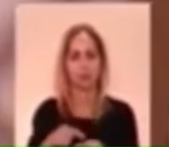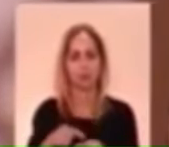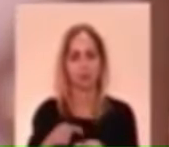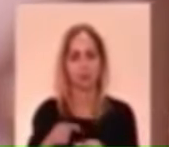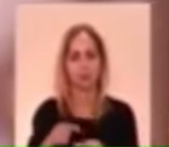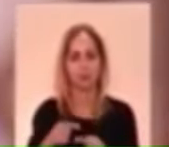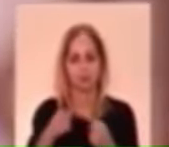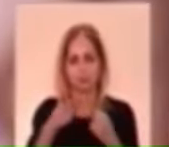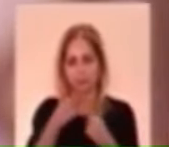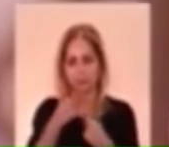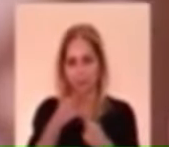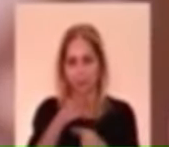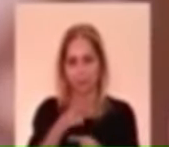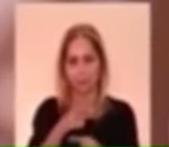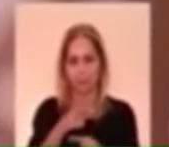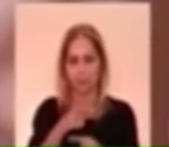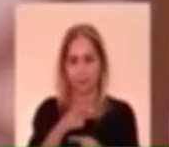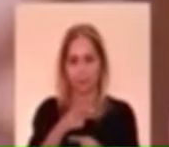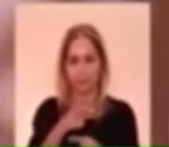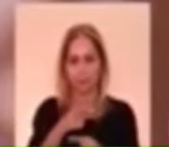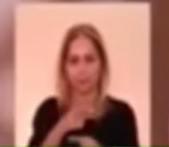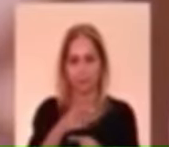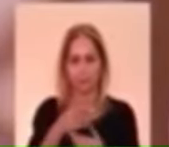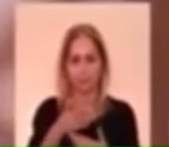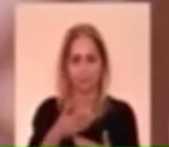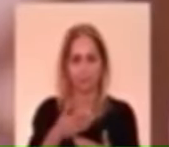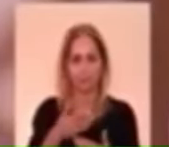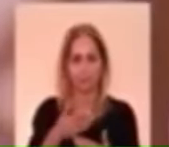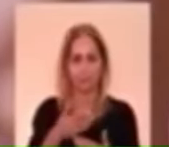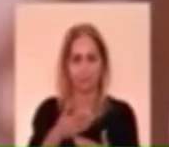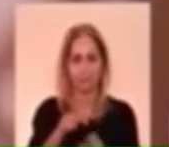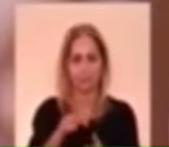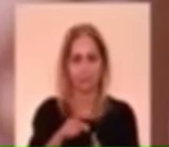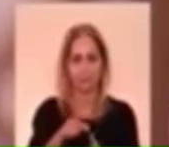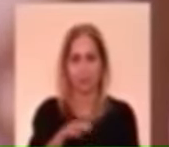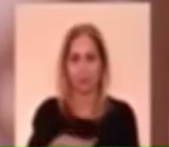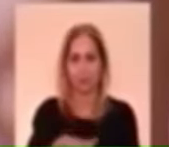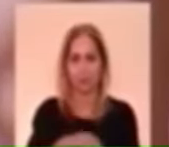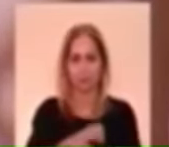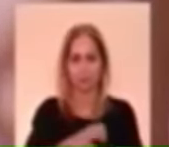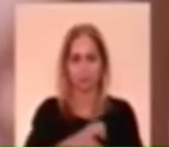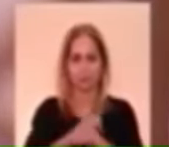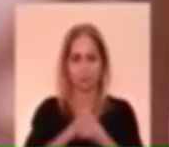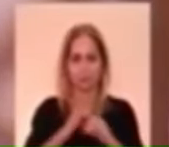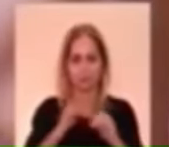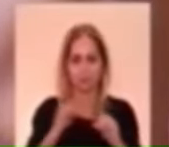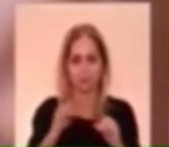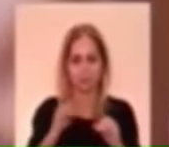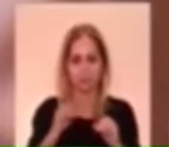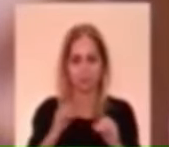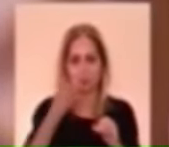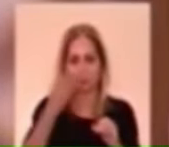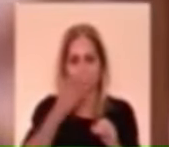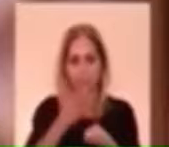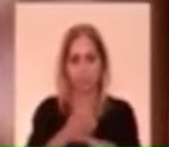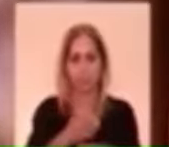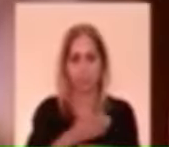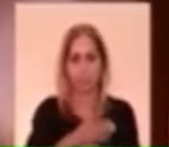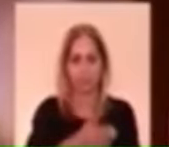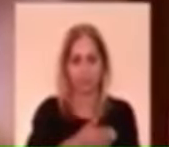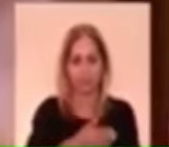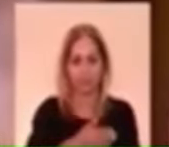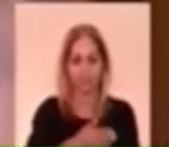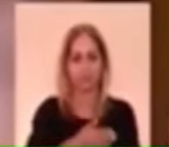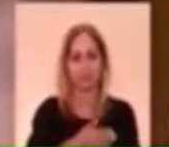camionet encontrava-se ele em Val dos judeus quando me escreveu uma carta e finalmente dispunha-se